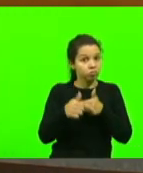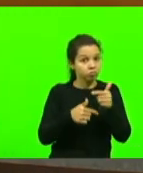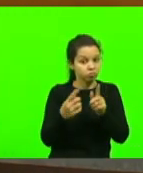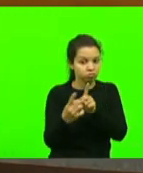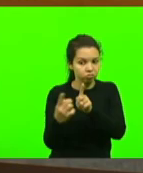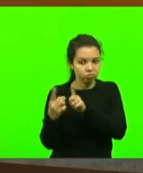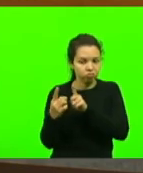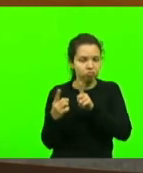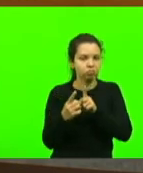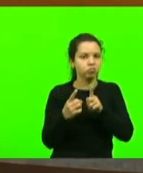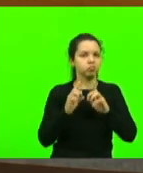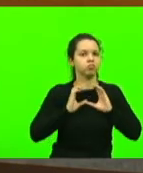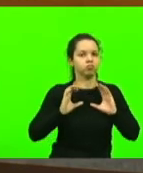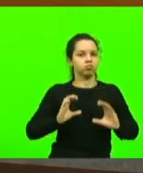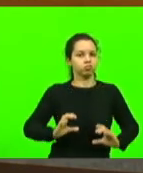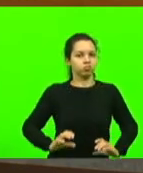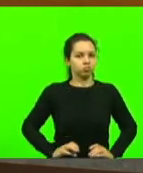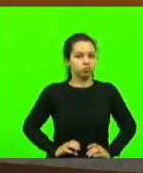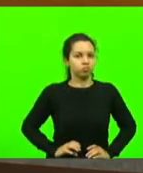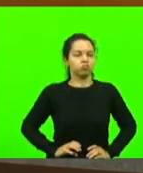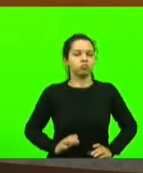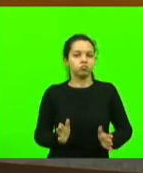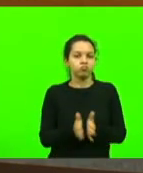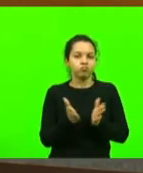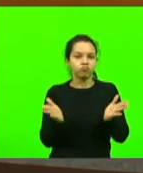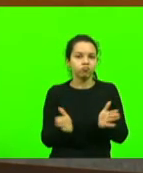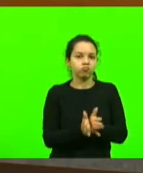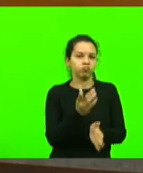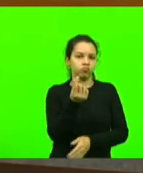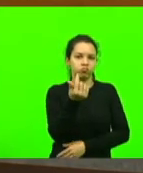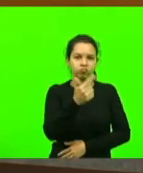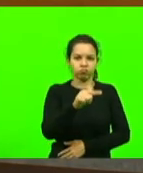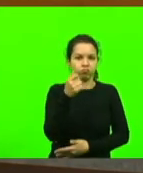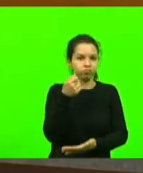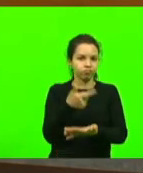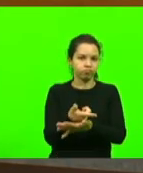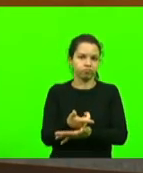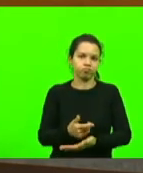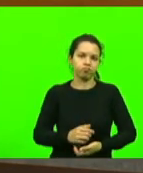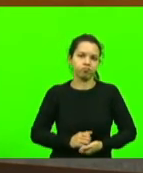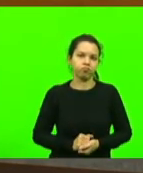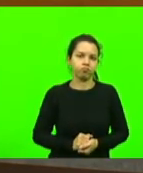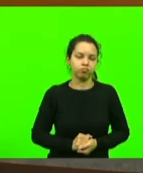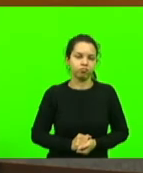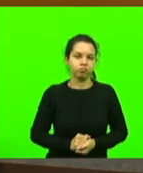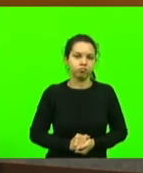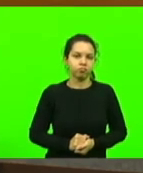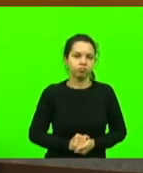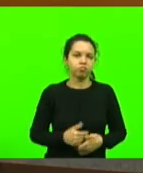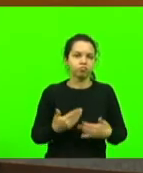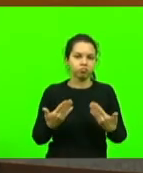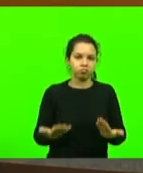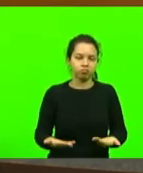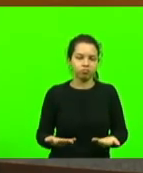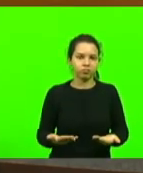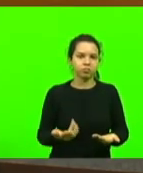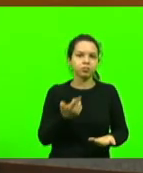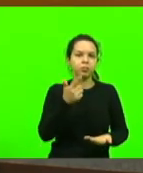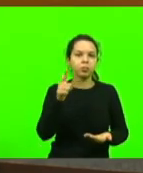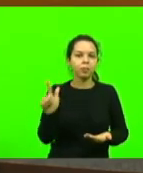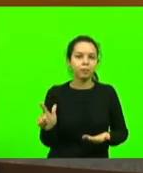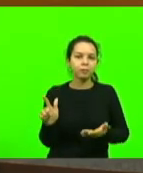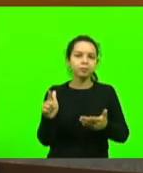não tem condição de ter o serviço então outra outra